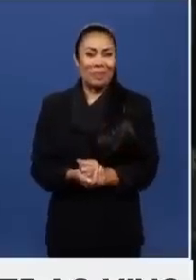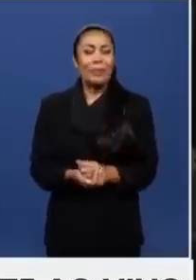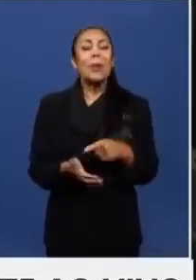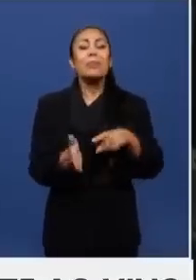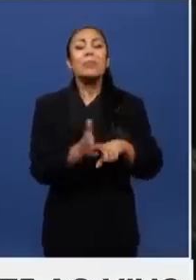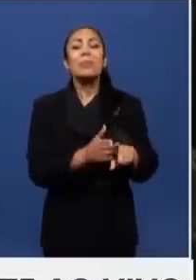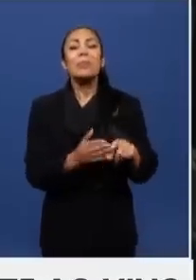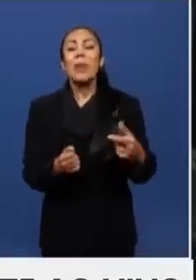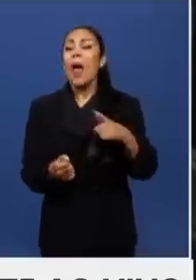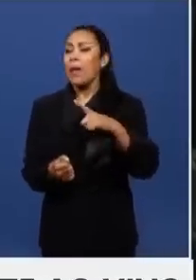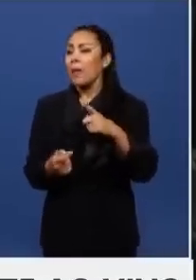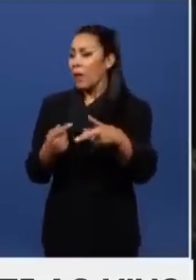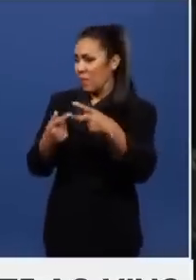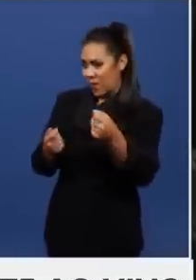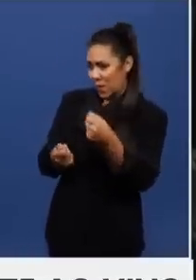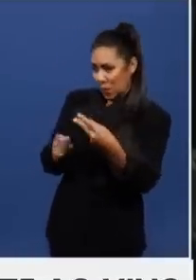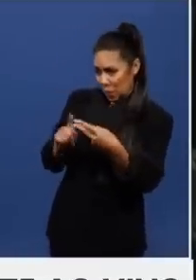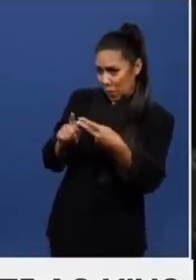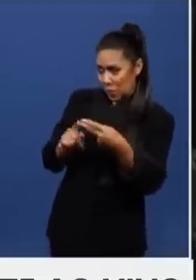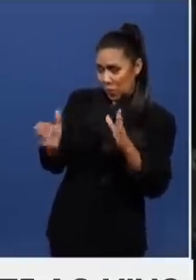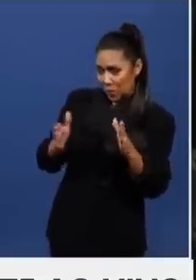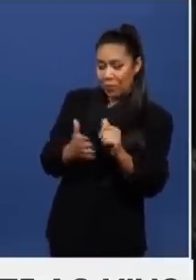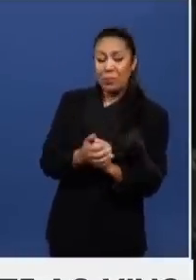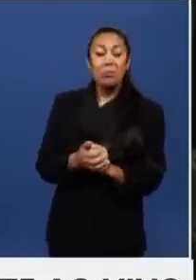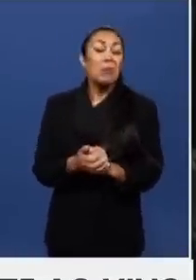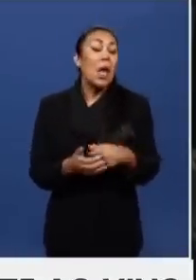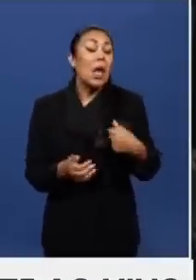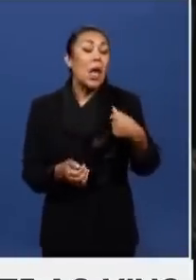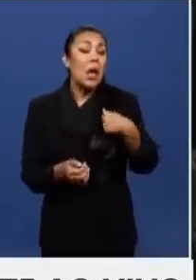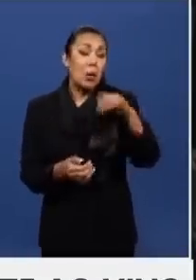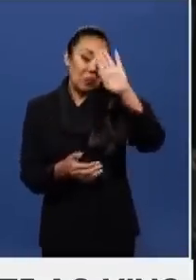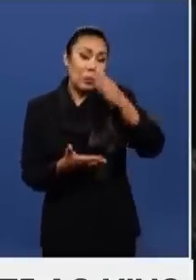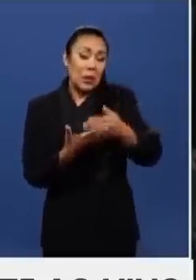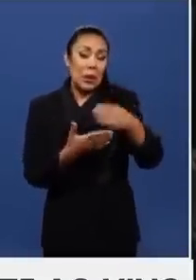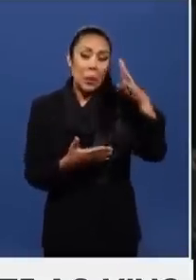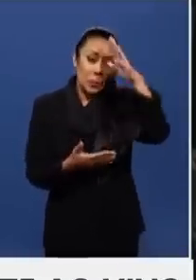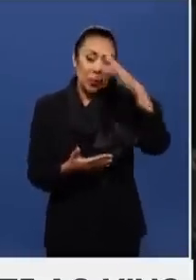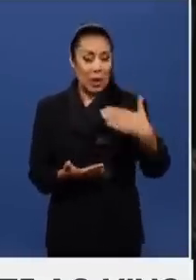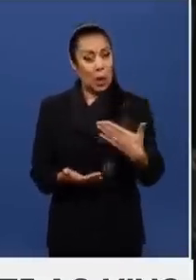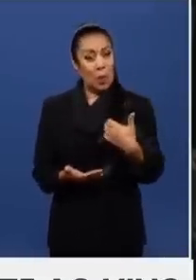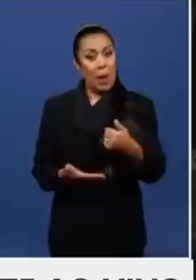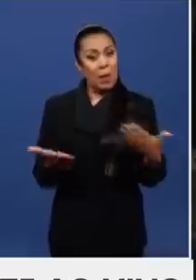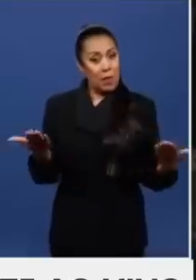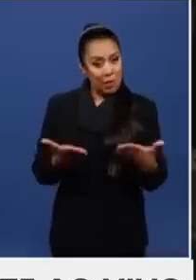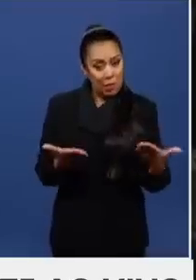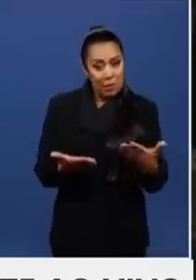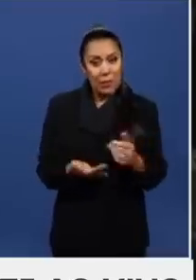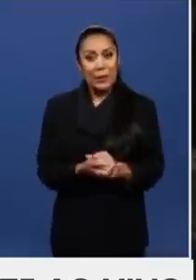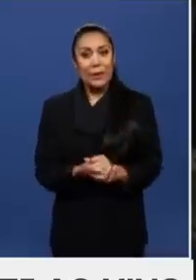Bombig. Teve vencedor no segundo bloco, Alberto? Eu achei que o Bolsonaro foi levemente melhor do que o Lula nesse bloco.